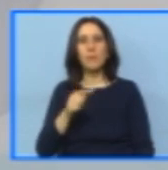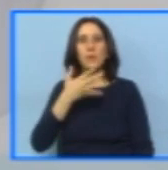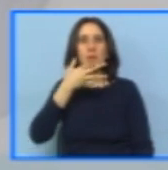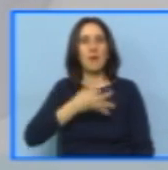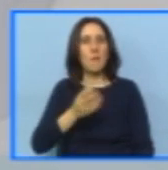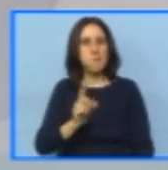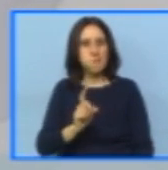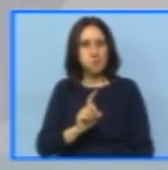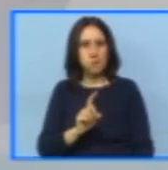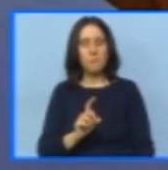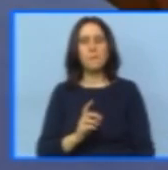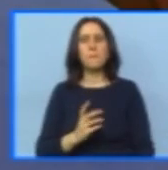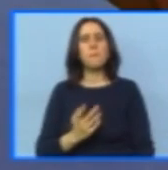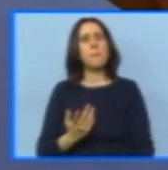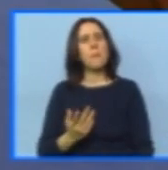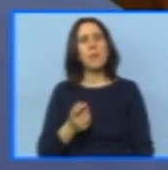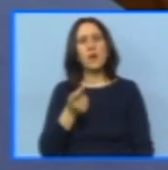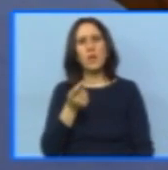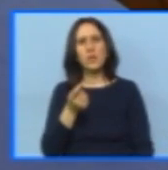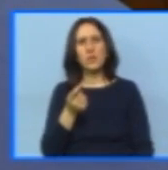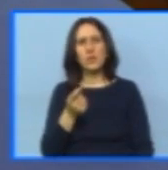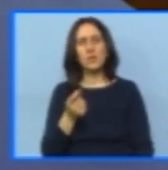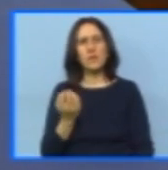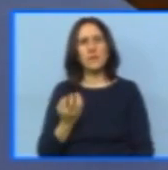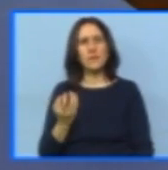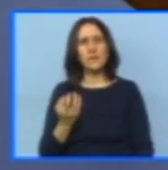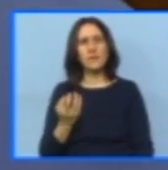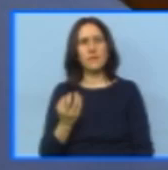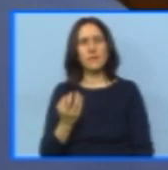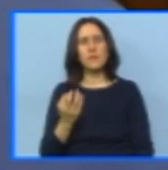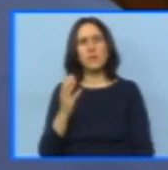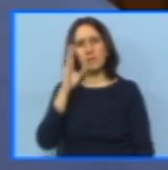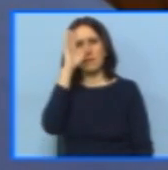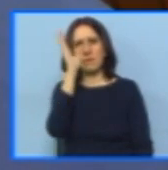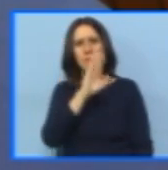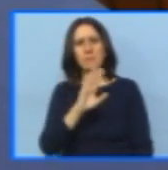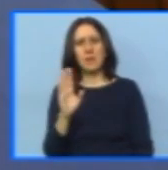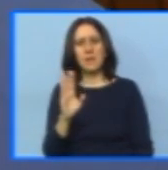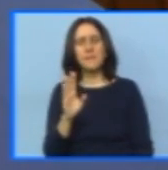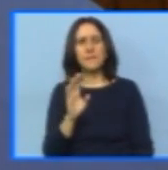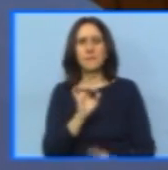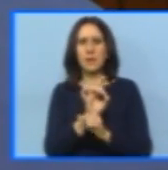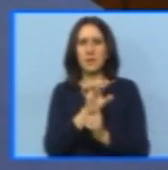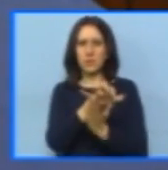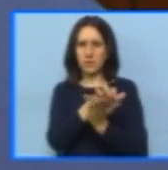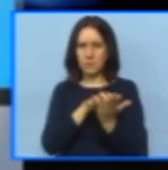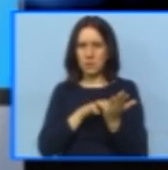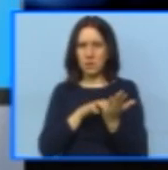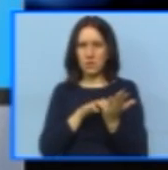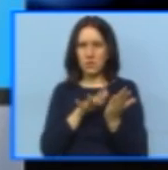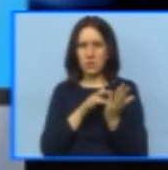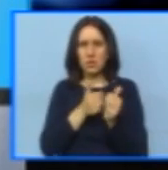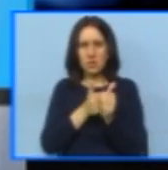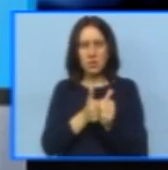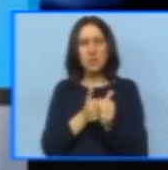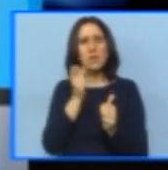incredulidade. É um bocadinho isto que temos a retirar desta passagem do Evangelho de